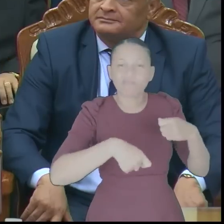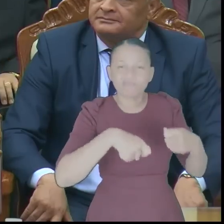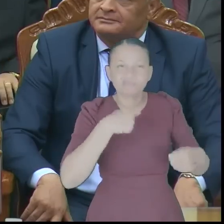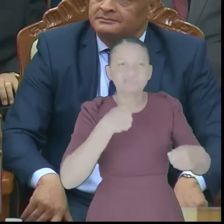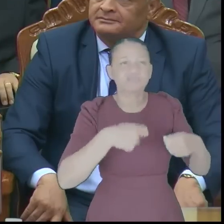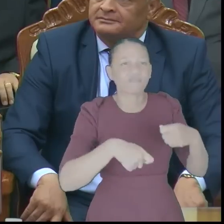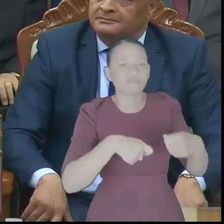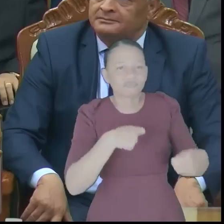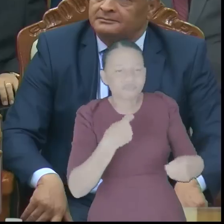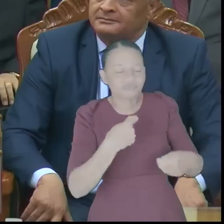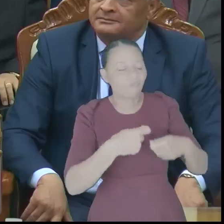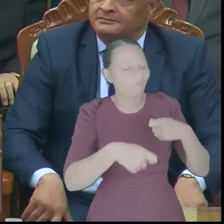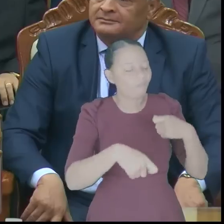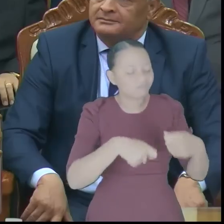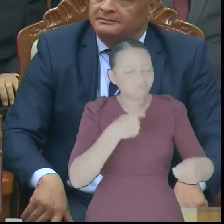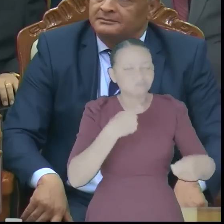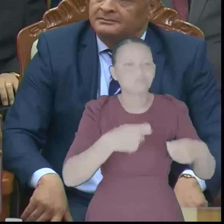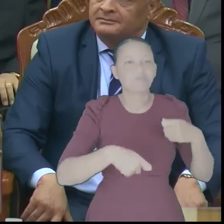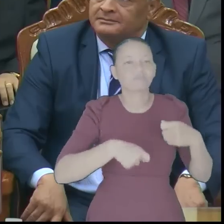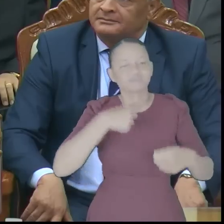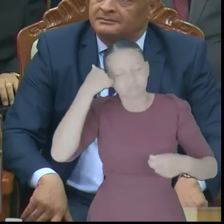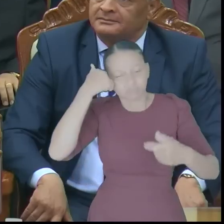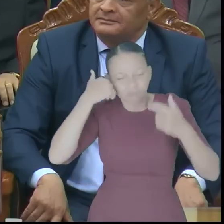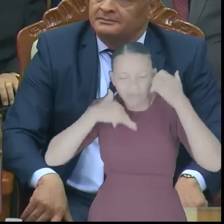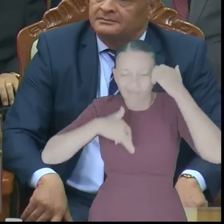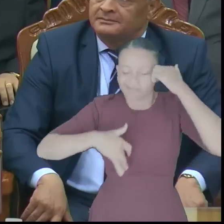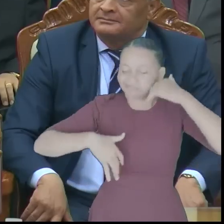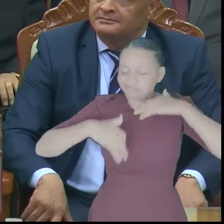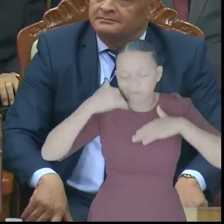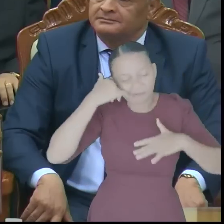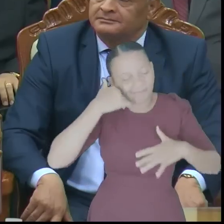e aí come mais um pouco e o suor começa a descer e você ainda está comendo.